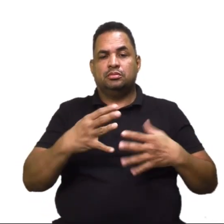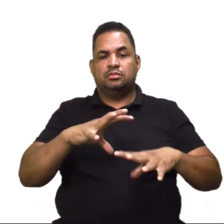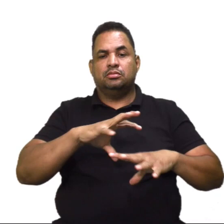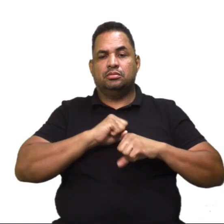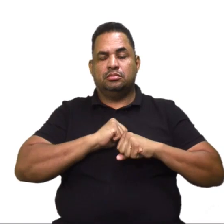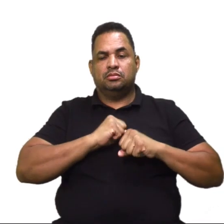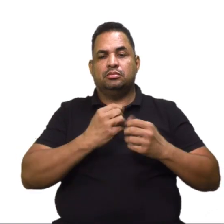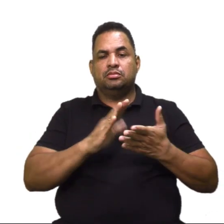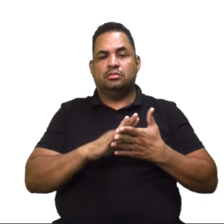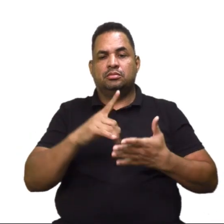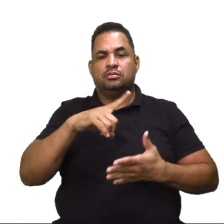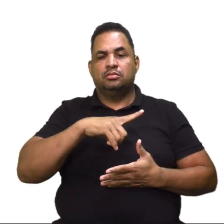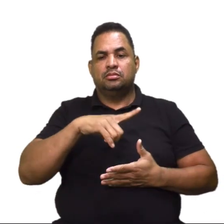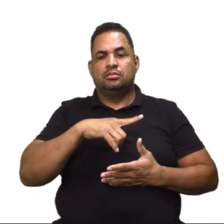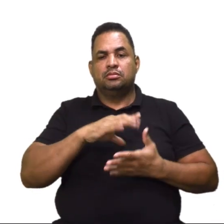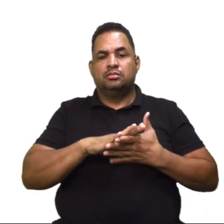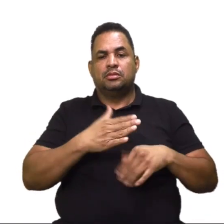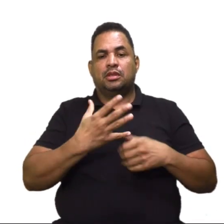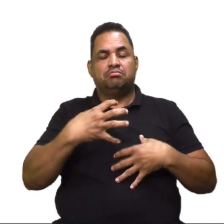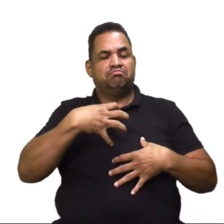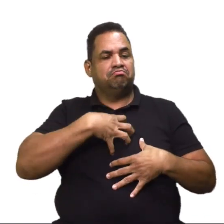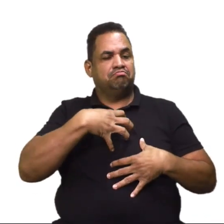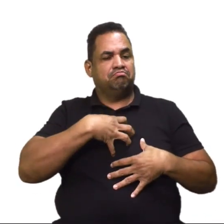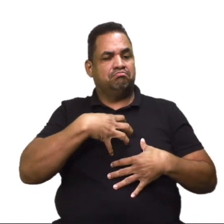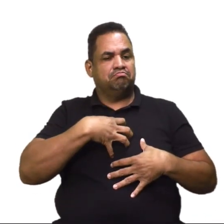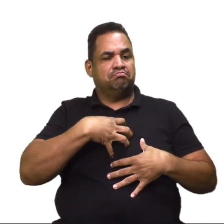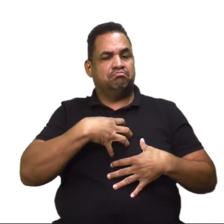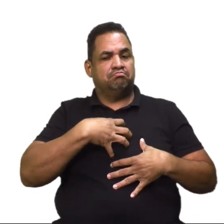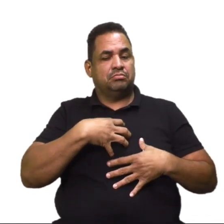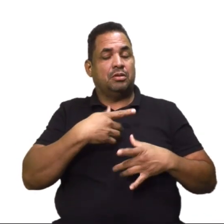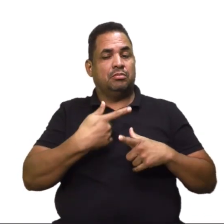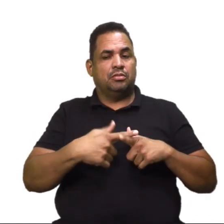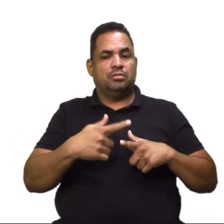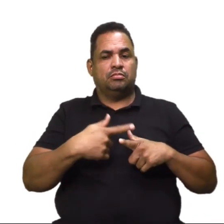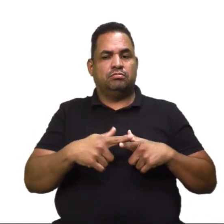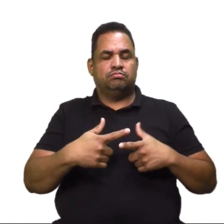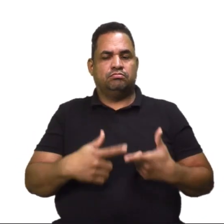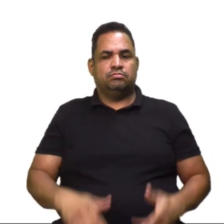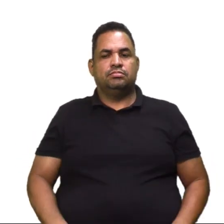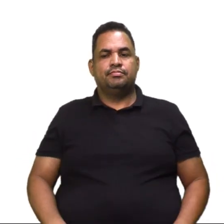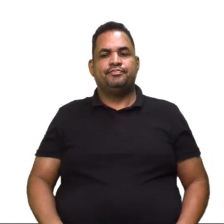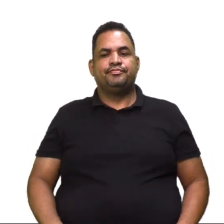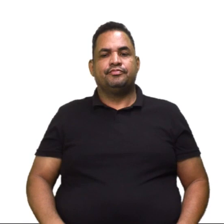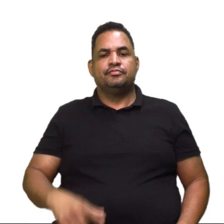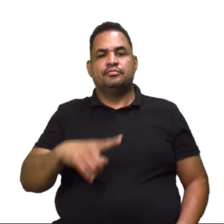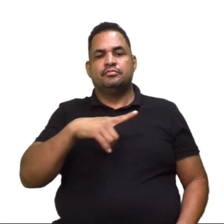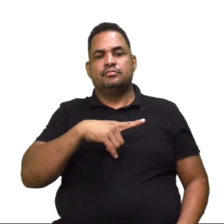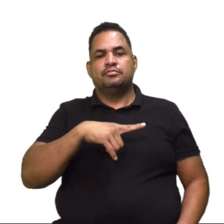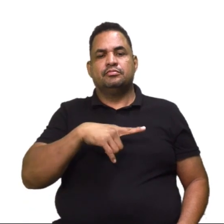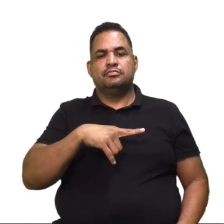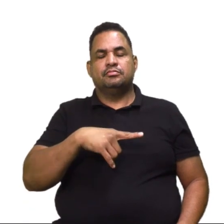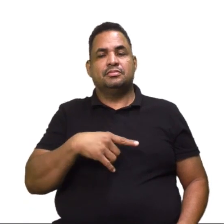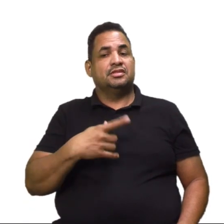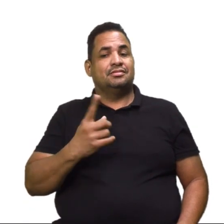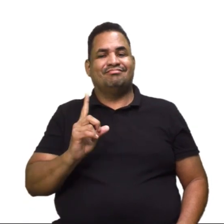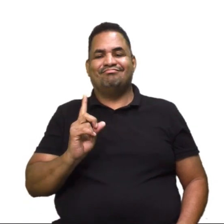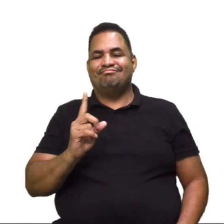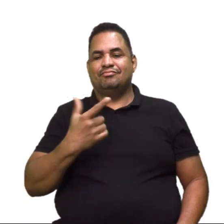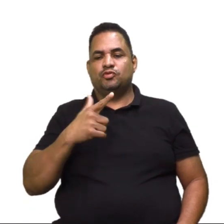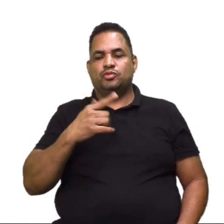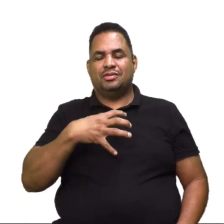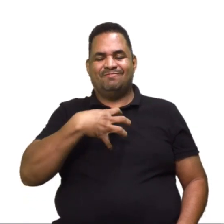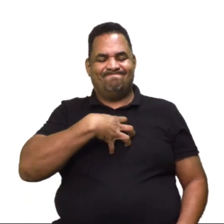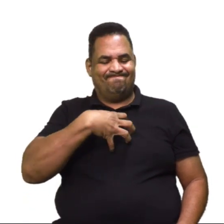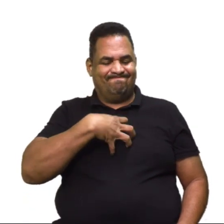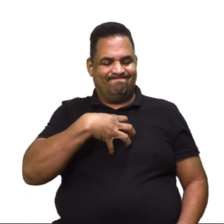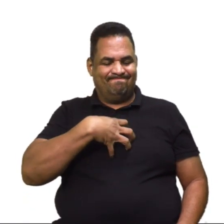DSTs, possuem sintomas. Isso é um problema, né? Existem as doenças assintomáticas,